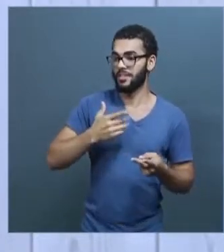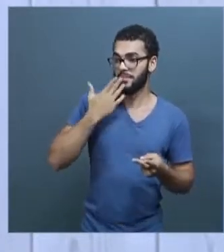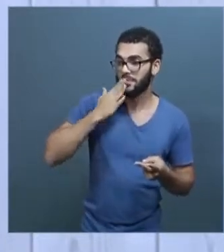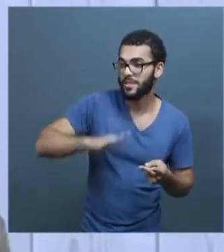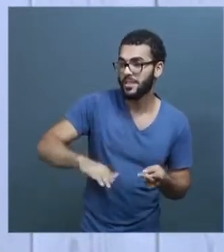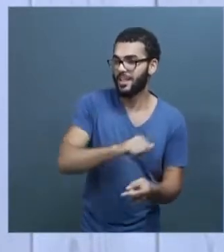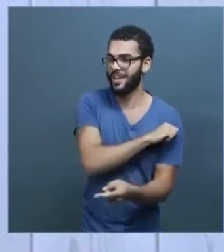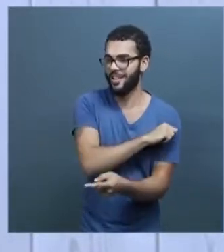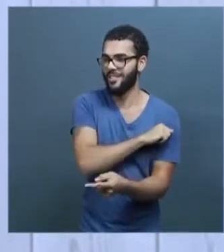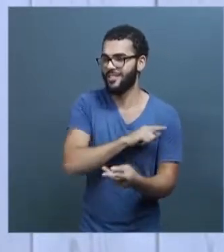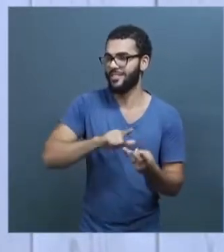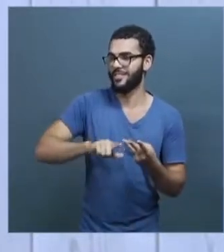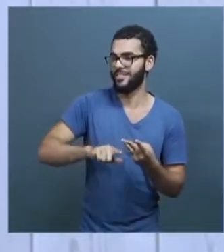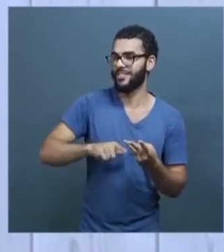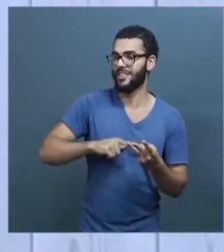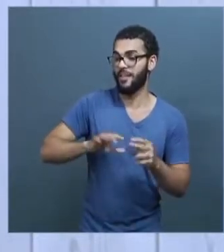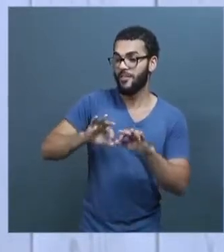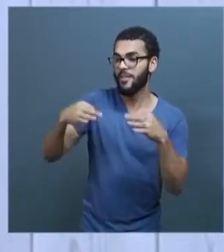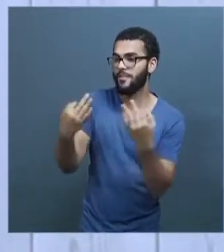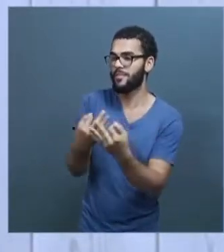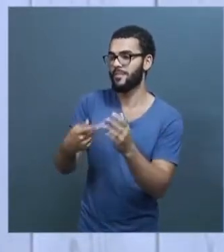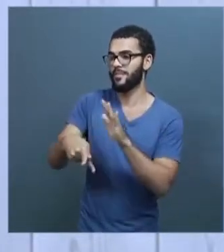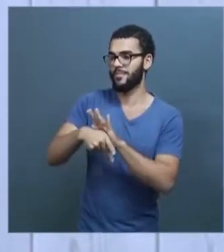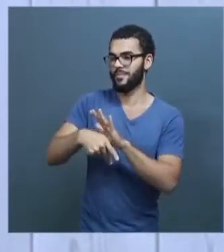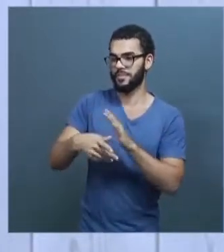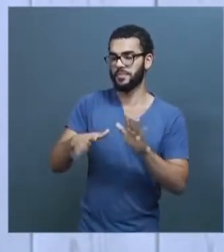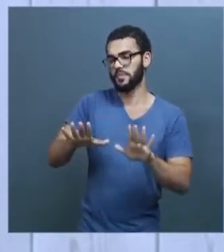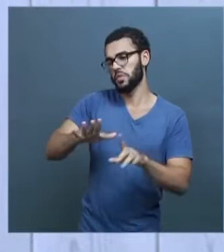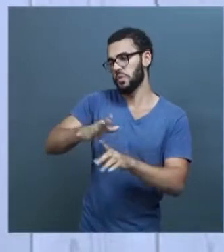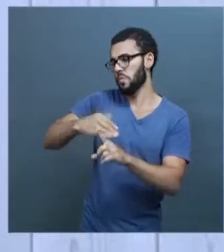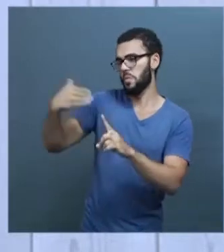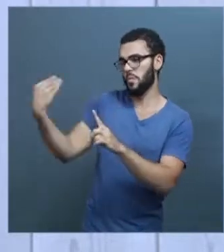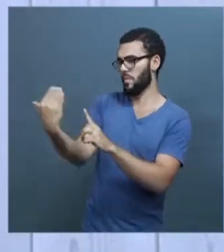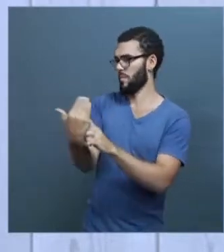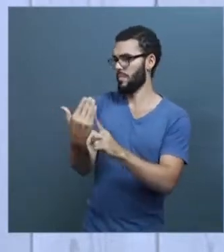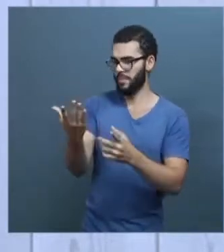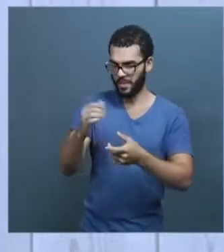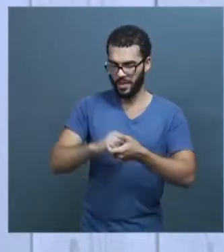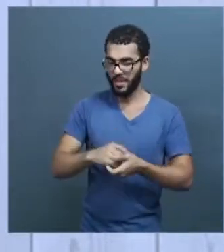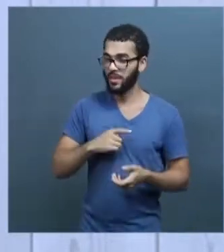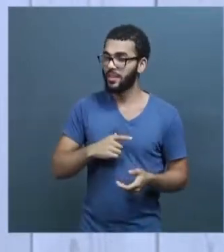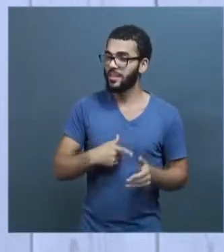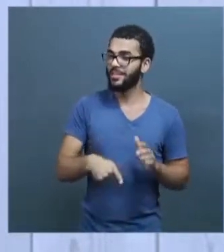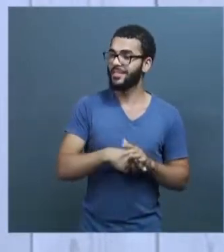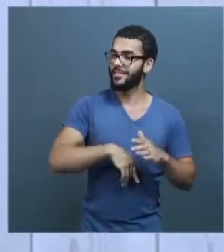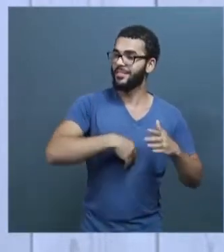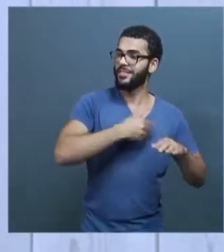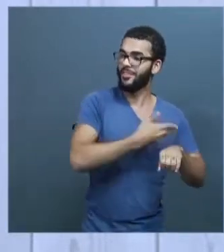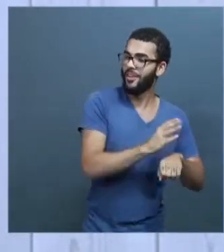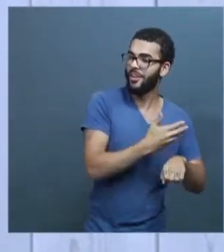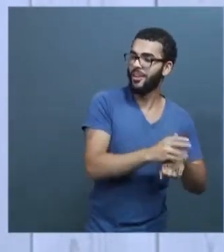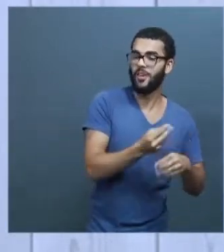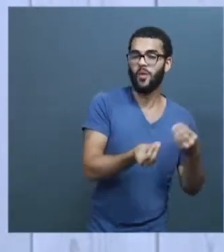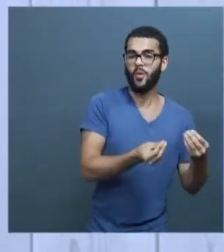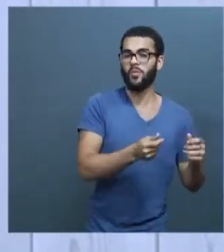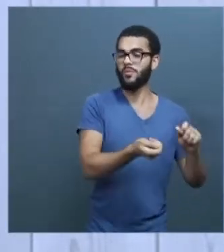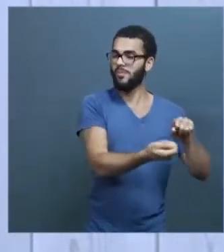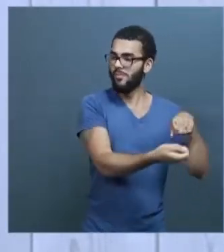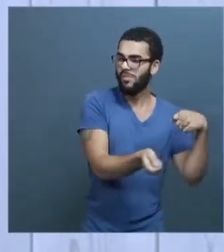a comunidade em si. Então, práticas de educação alimentar e nutricional dentro da escola,